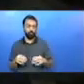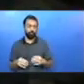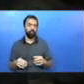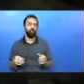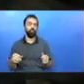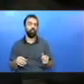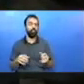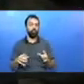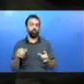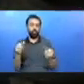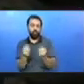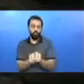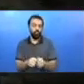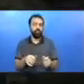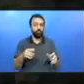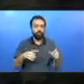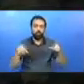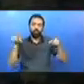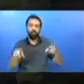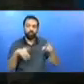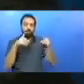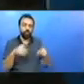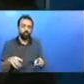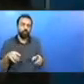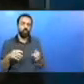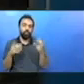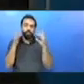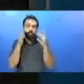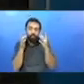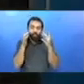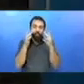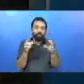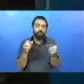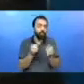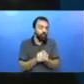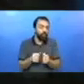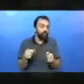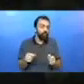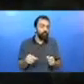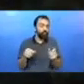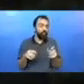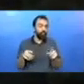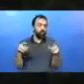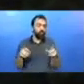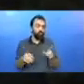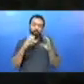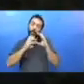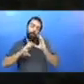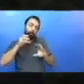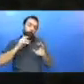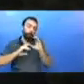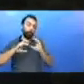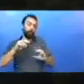música, cantoria, dança, teatro e muita celebração. E tudo isso é realmente para celebrar aquele boi, para ilustrar,